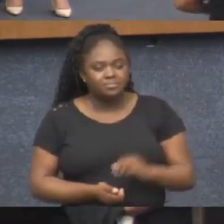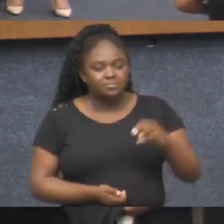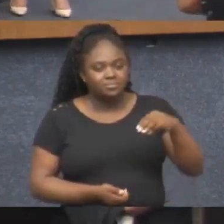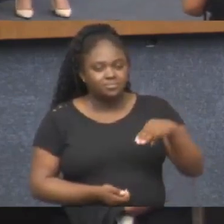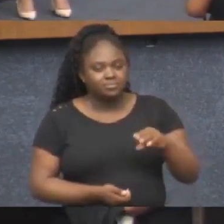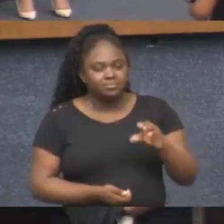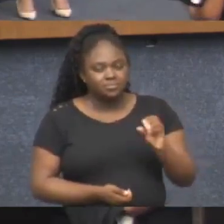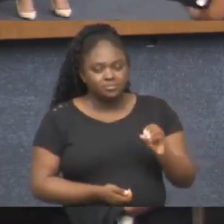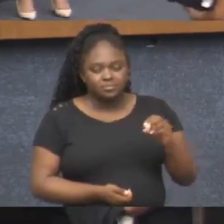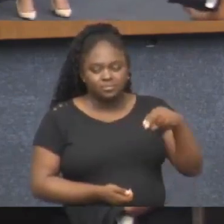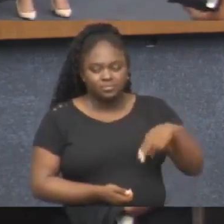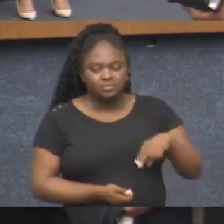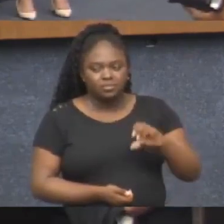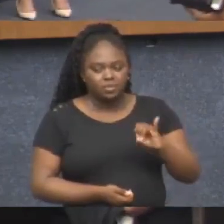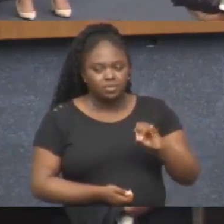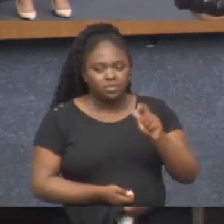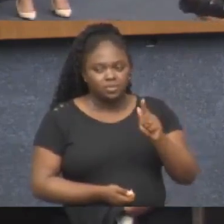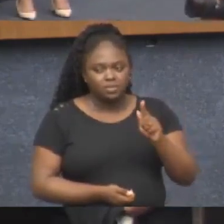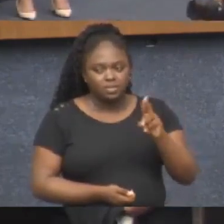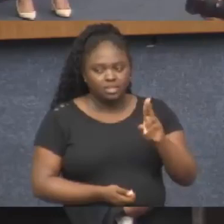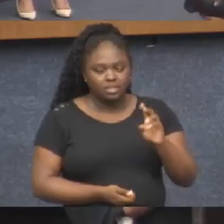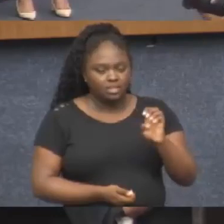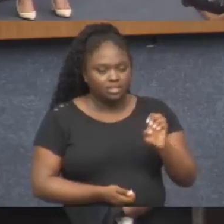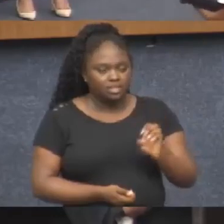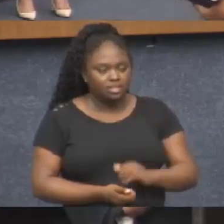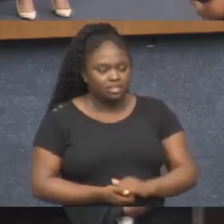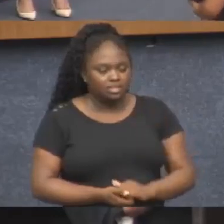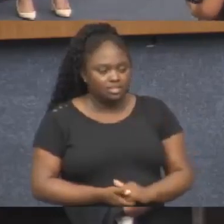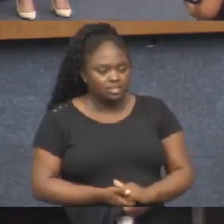Monique Ribeiro Gomes.